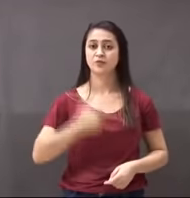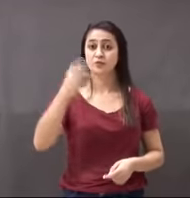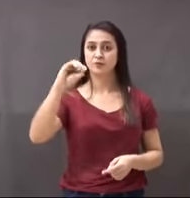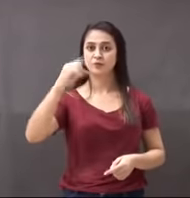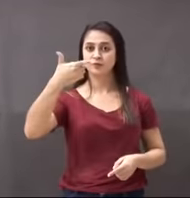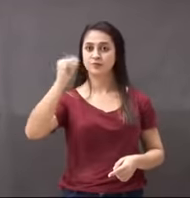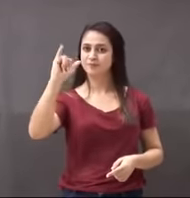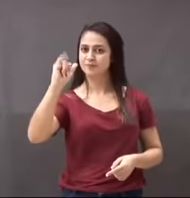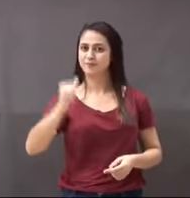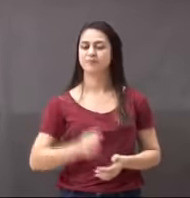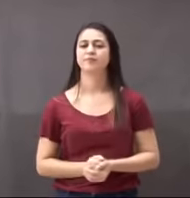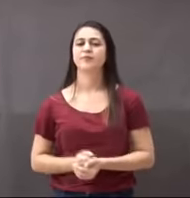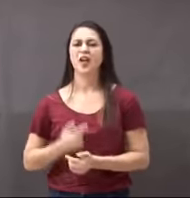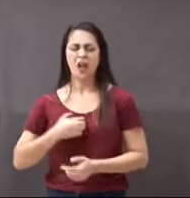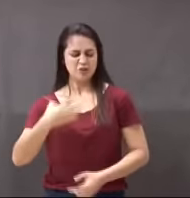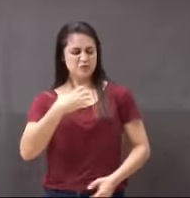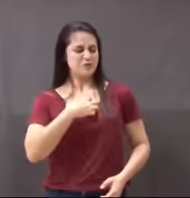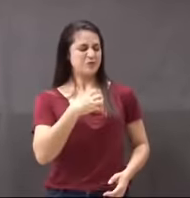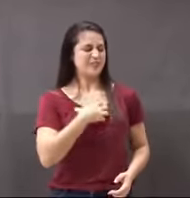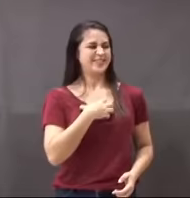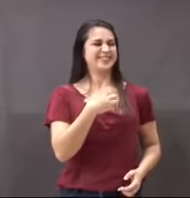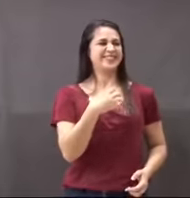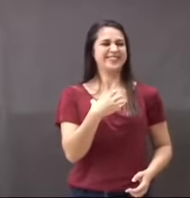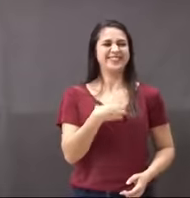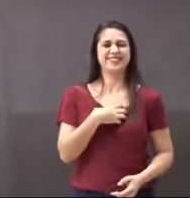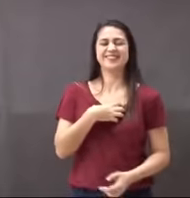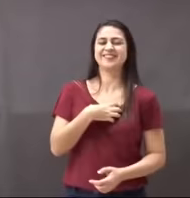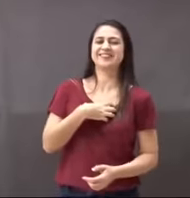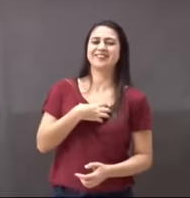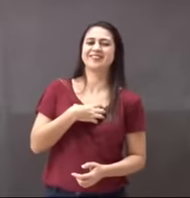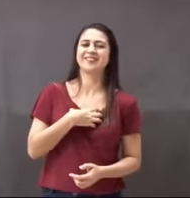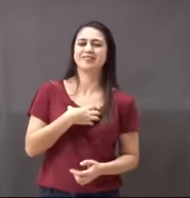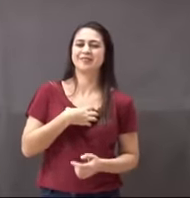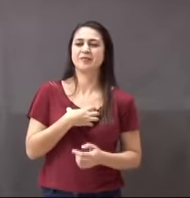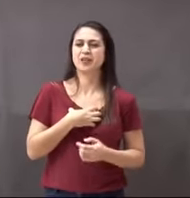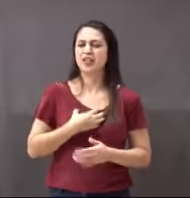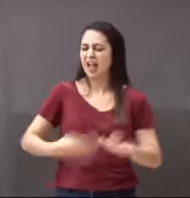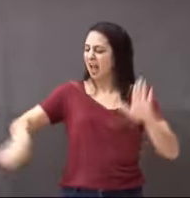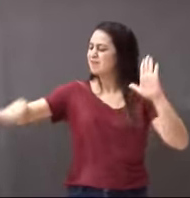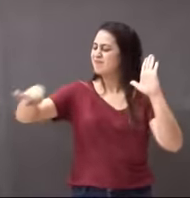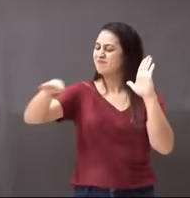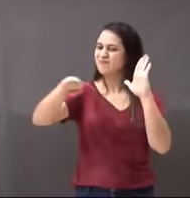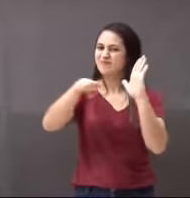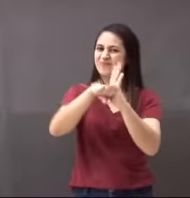estou sentindo que está chegando